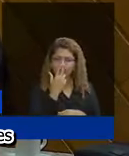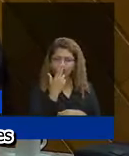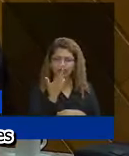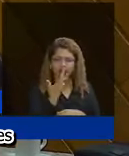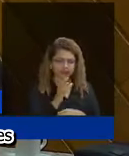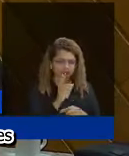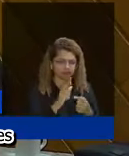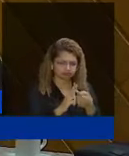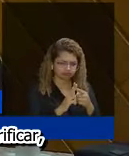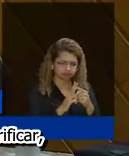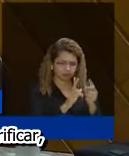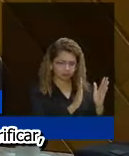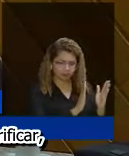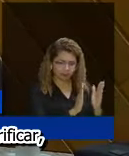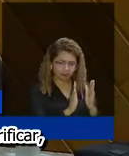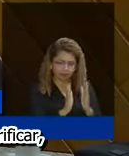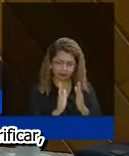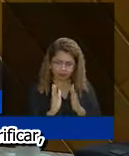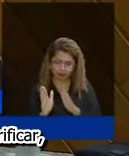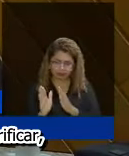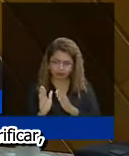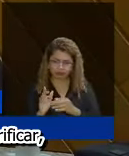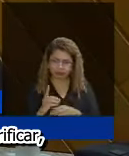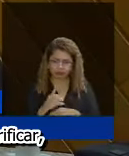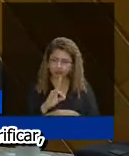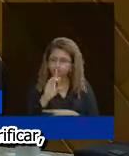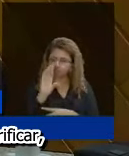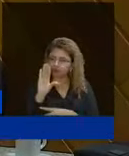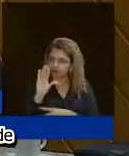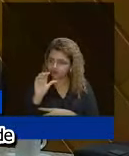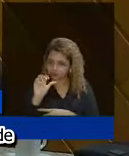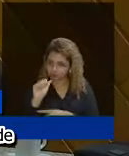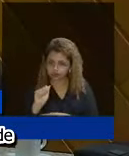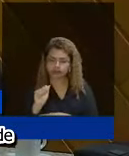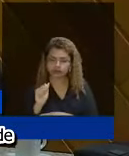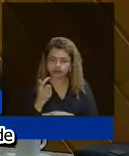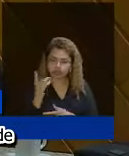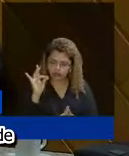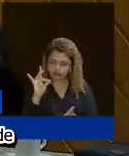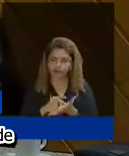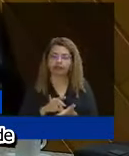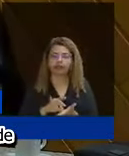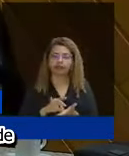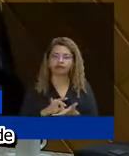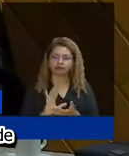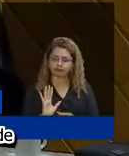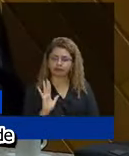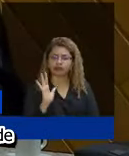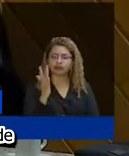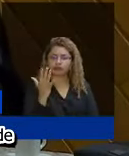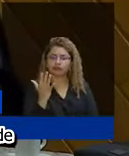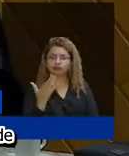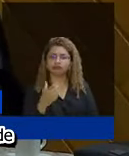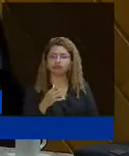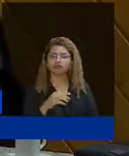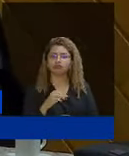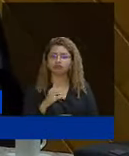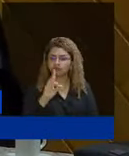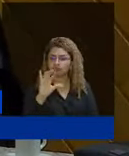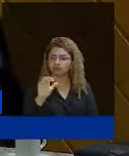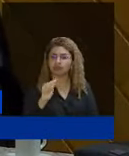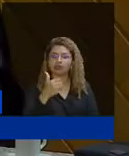de transporte de eleitores tivesse ocorrido no dia da eleição. Só que eu fui verificar, verdadeiramente o diálogo ocorreu no dia